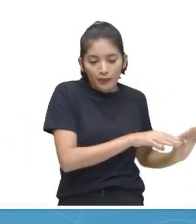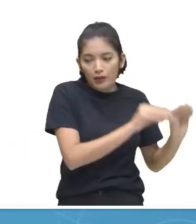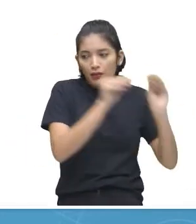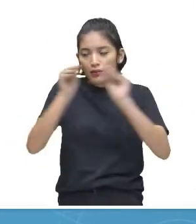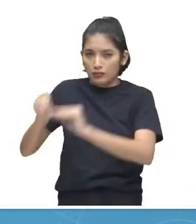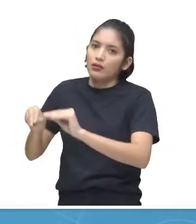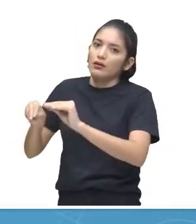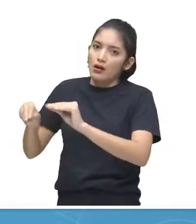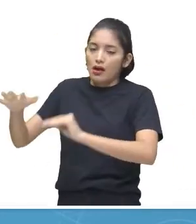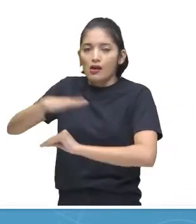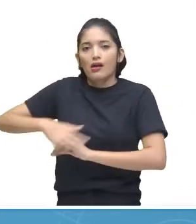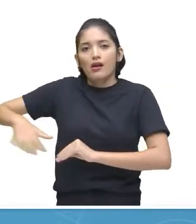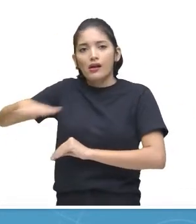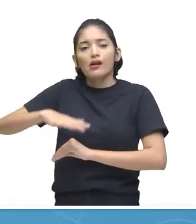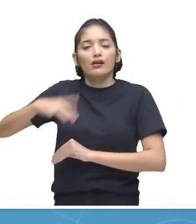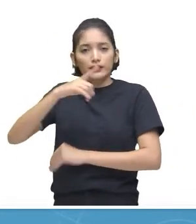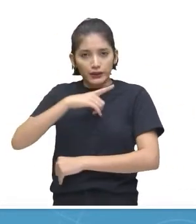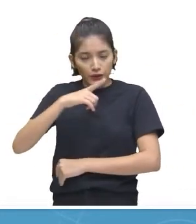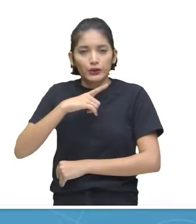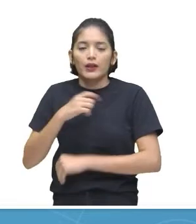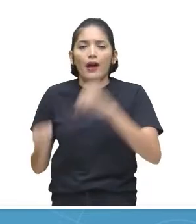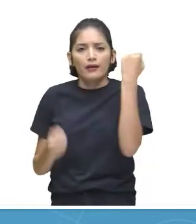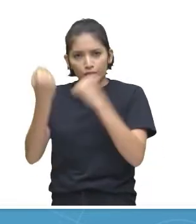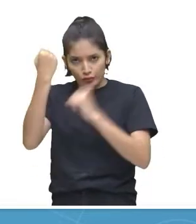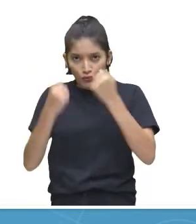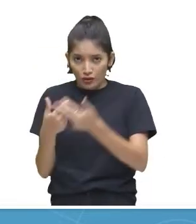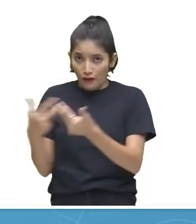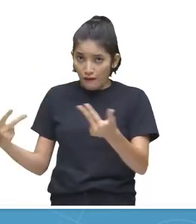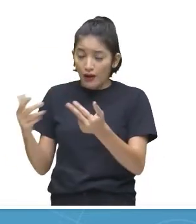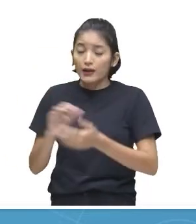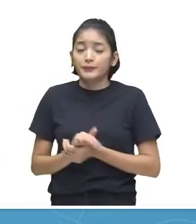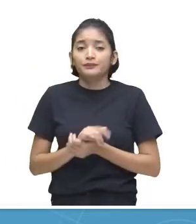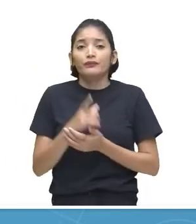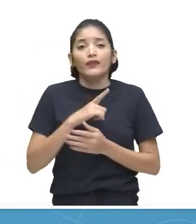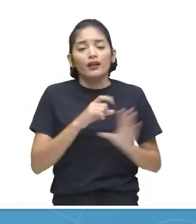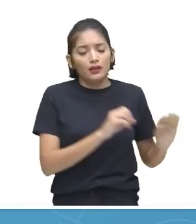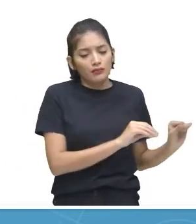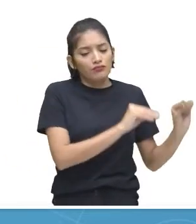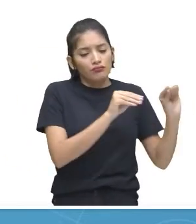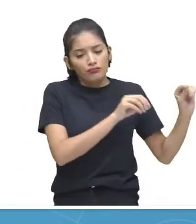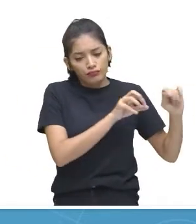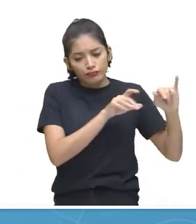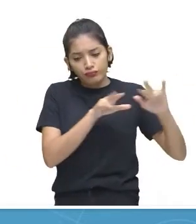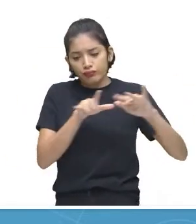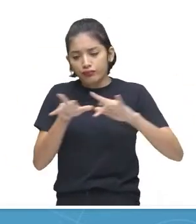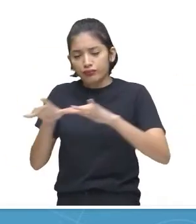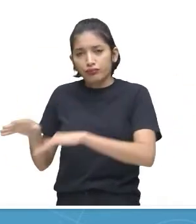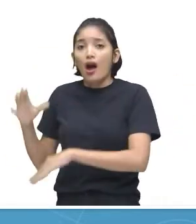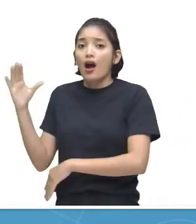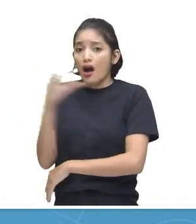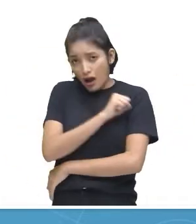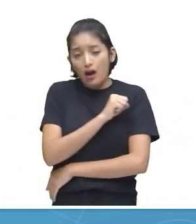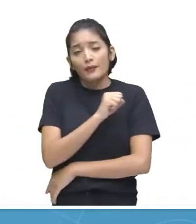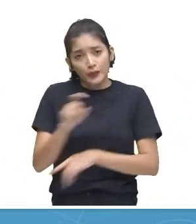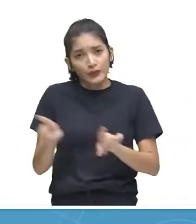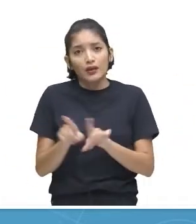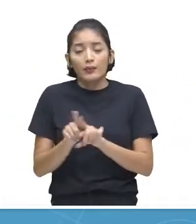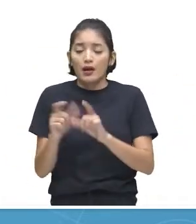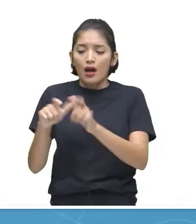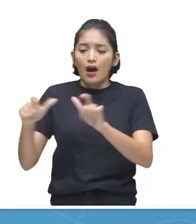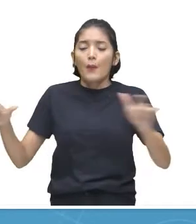de áreas vizinhas, então vai ter a urbanização de forma bem acelerada, que vai aí aumentar em muito, né, o problema